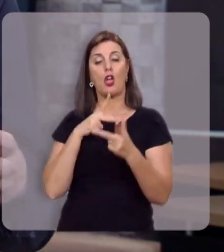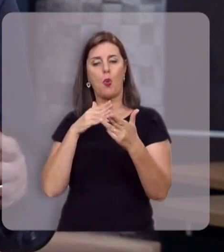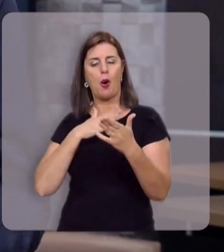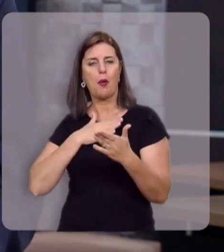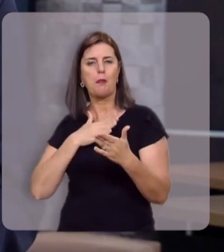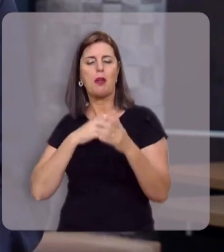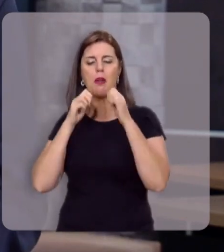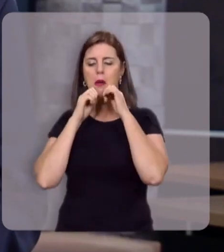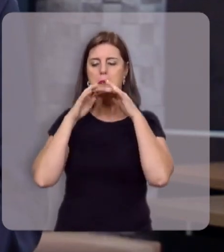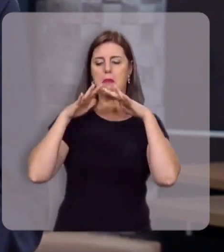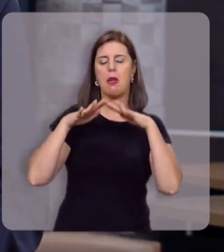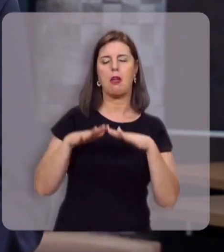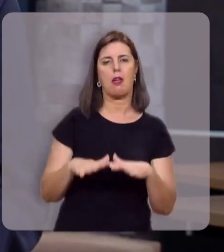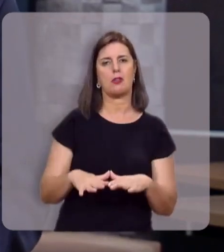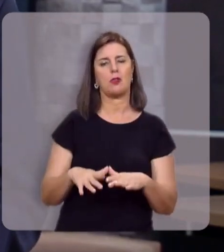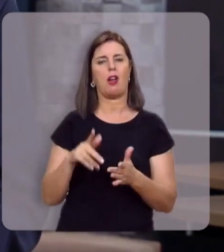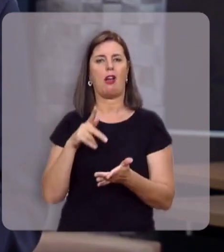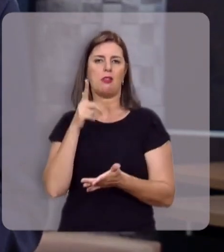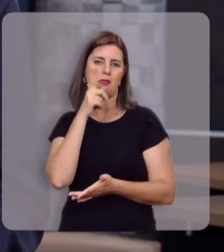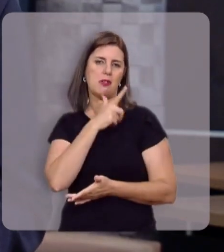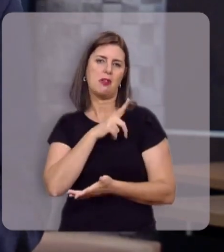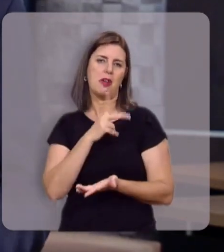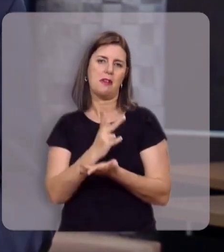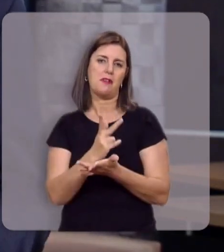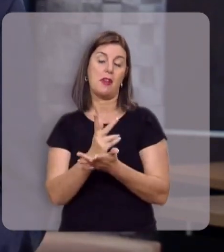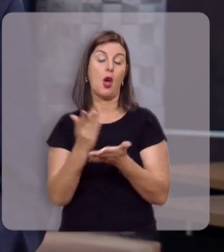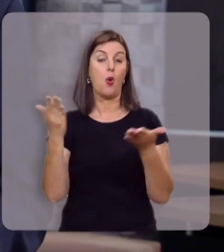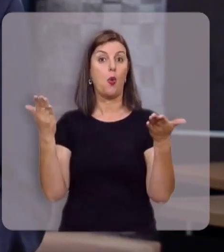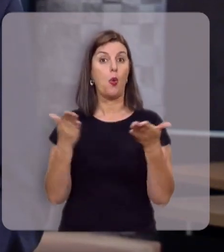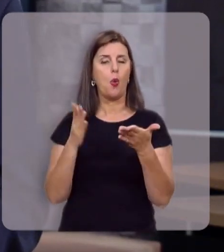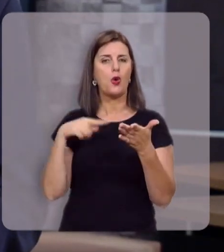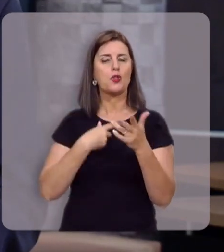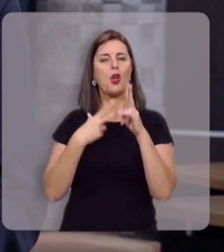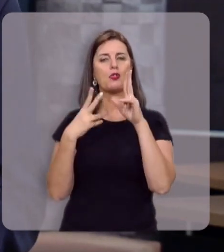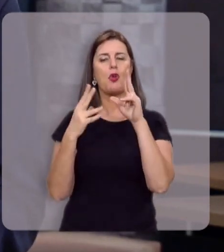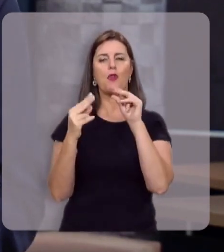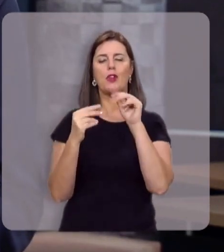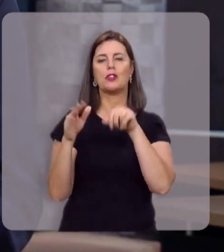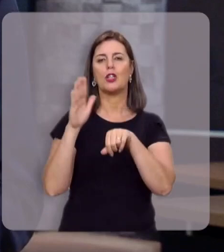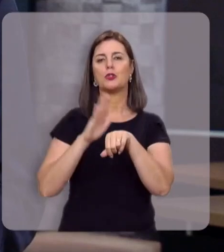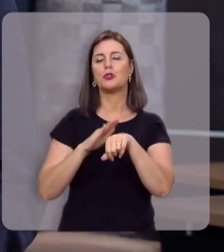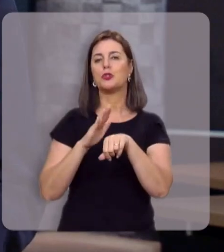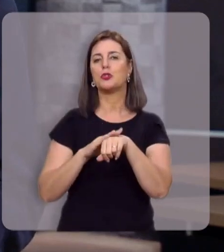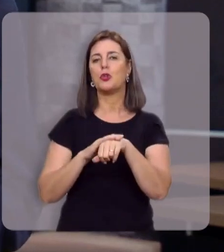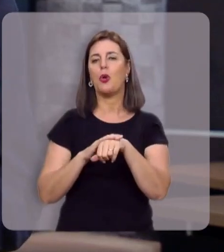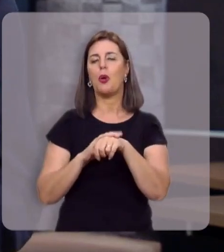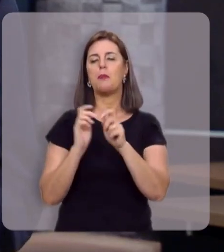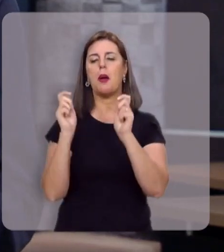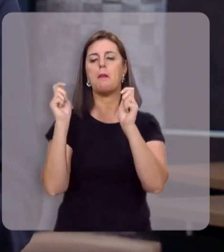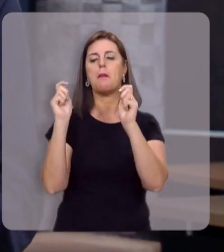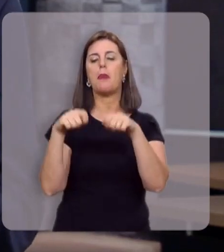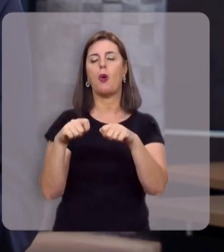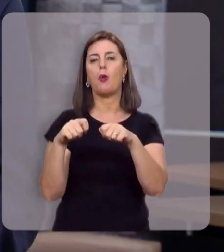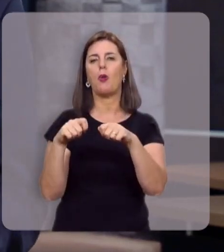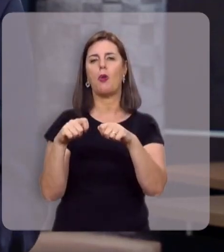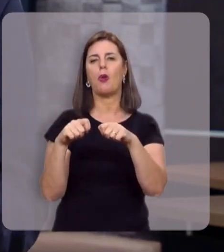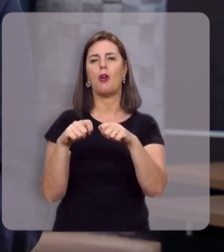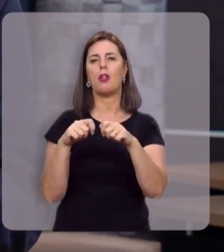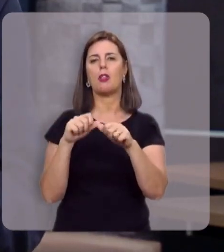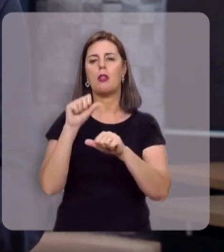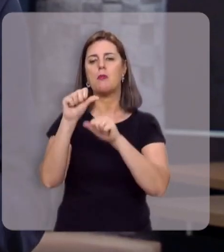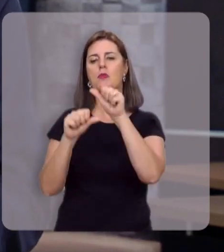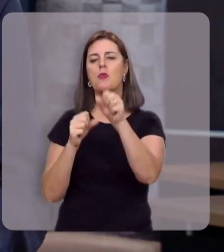eu, tremendamente abençoado. Hoje nós conversamos sobre a possibilidade